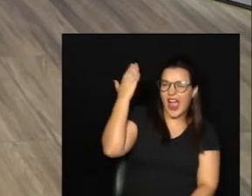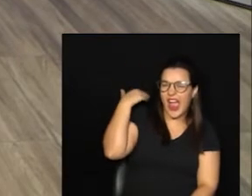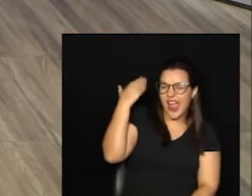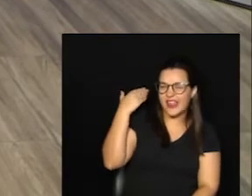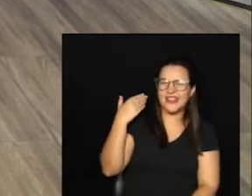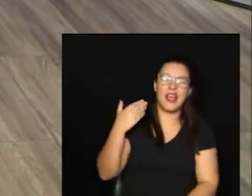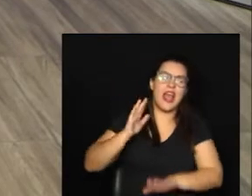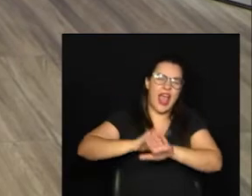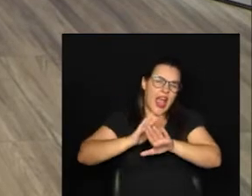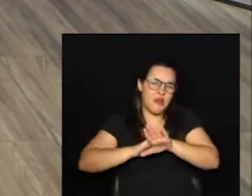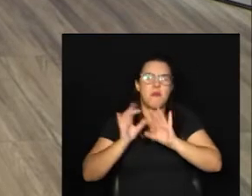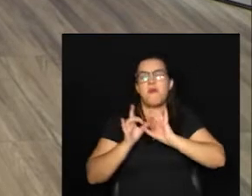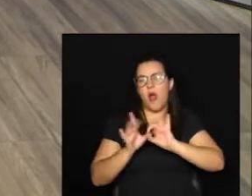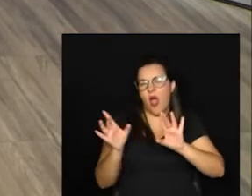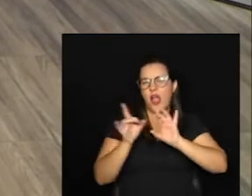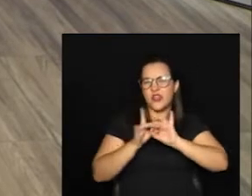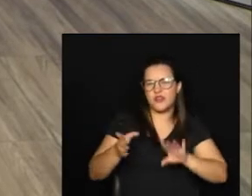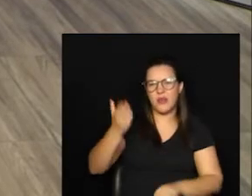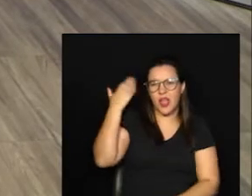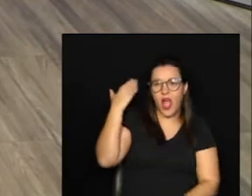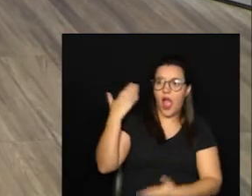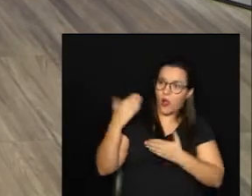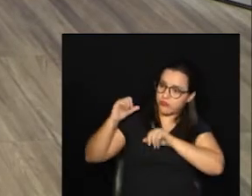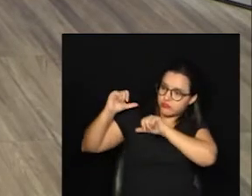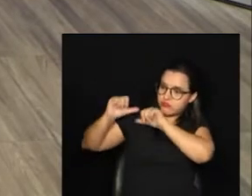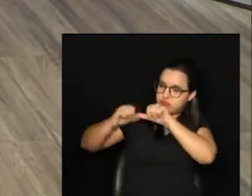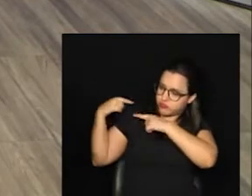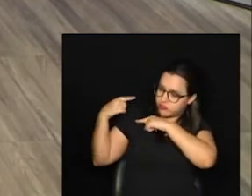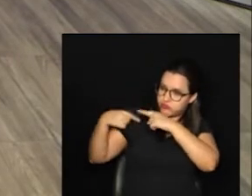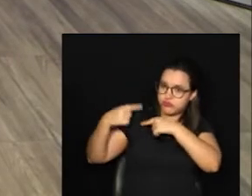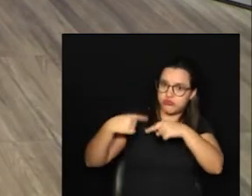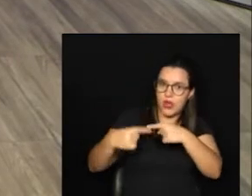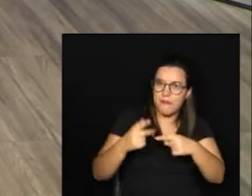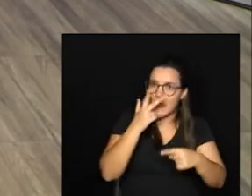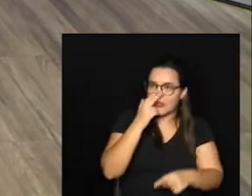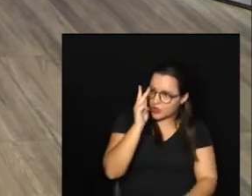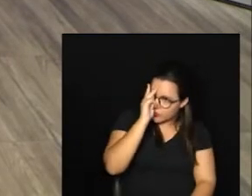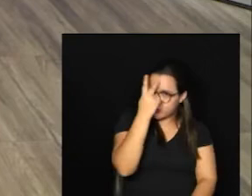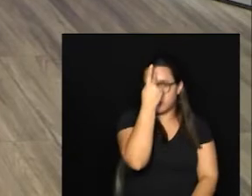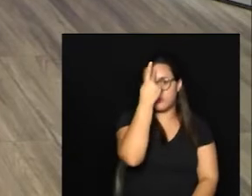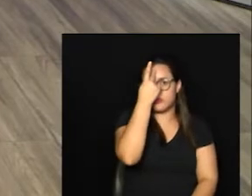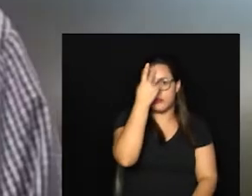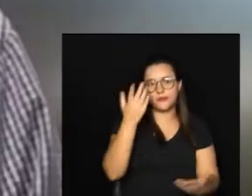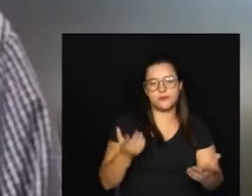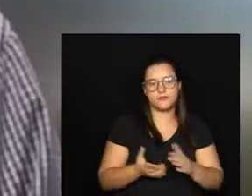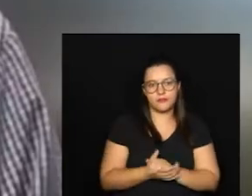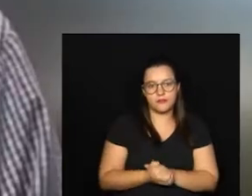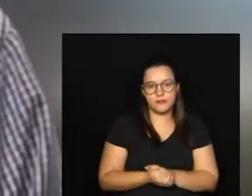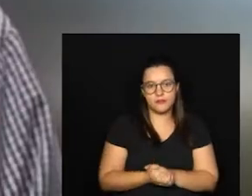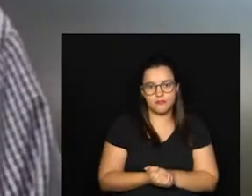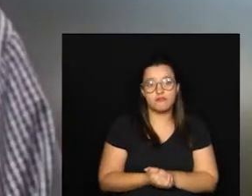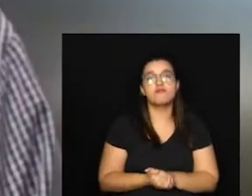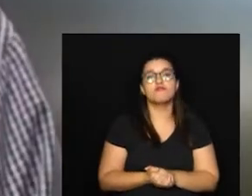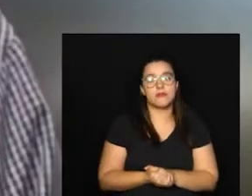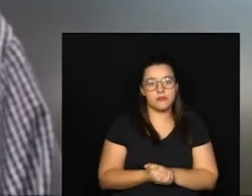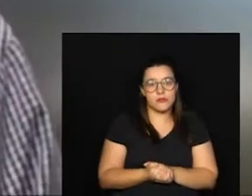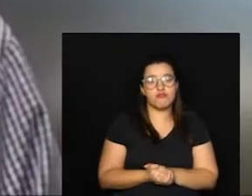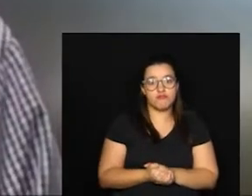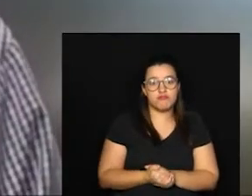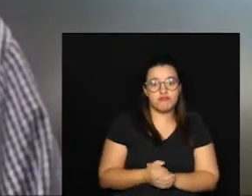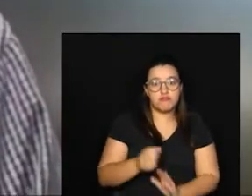ditas, realizadas no passado, agora não é mais admitido? Olha, existe uma intenção